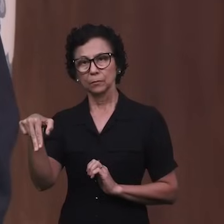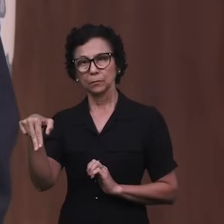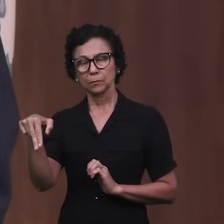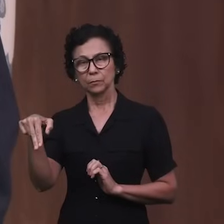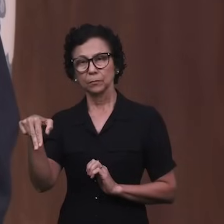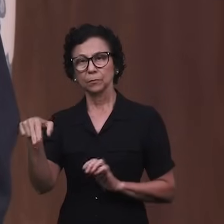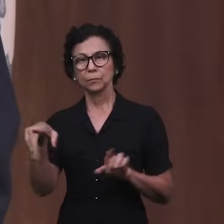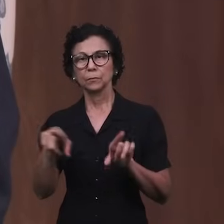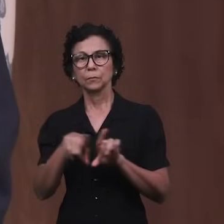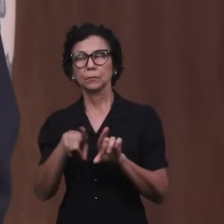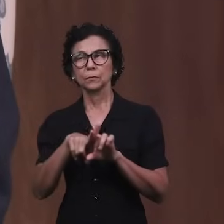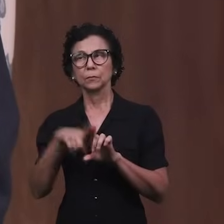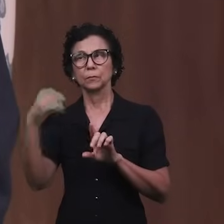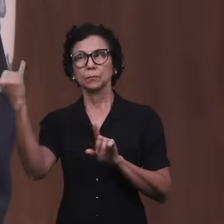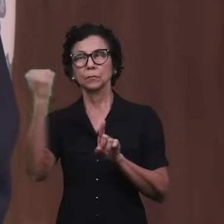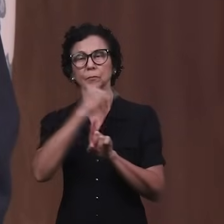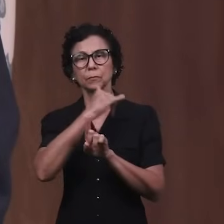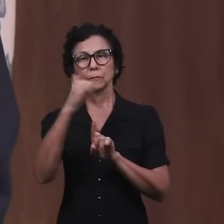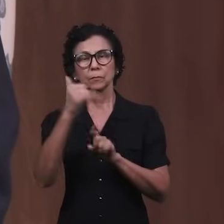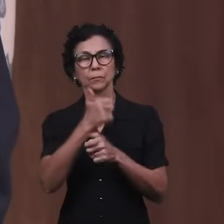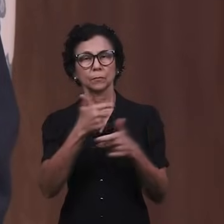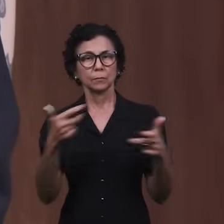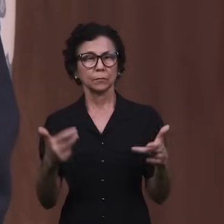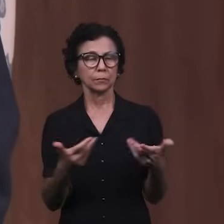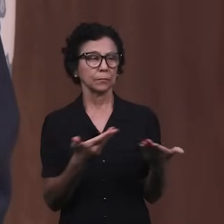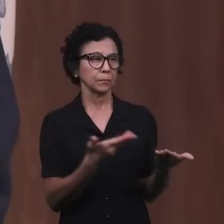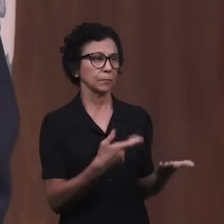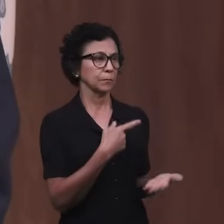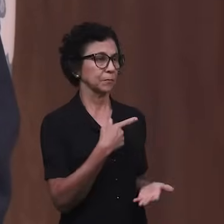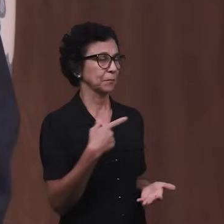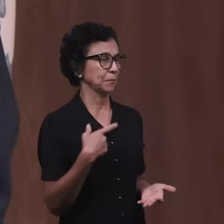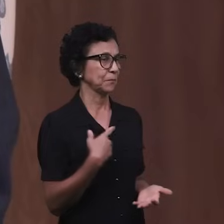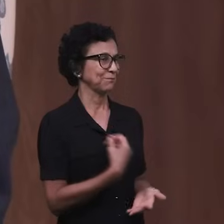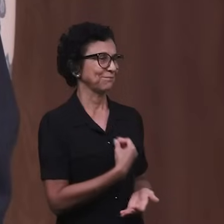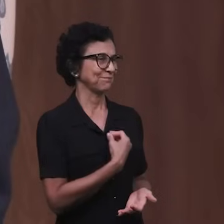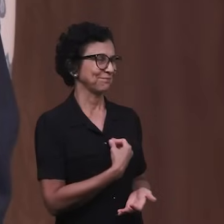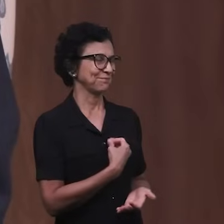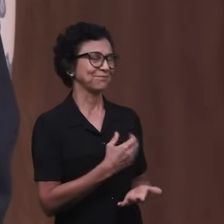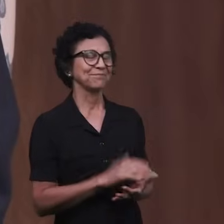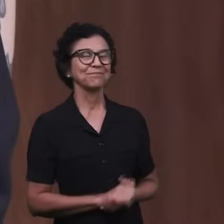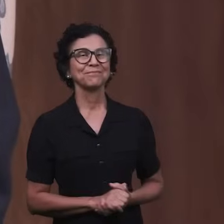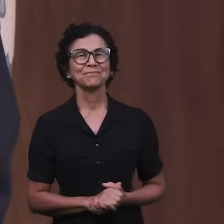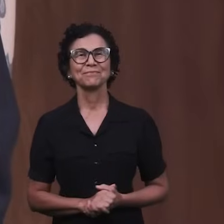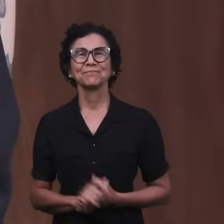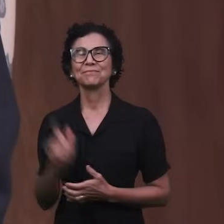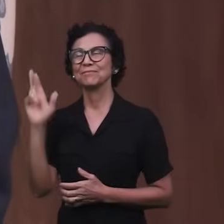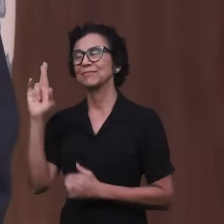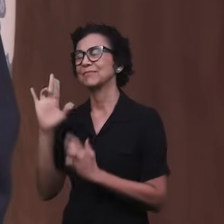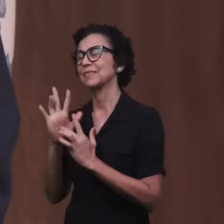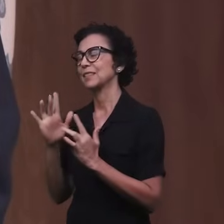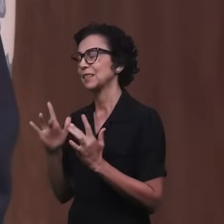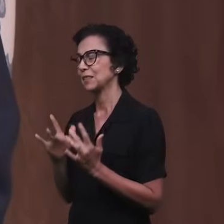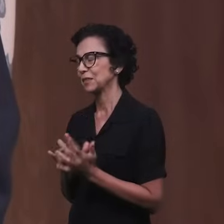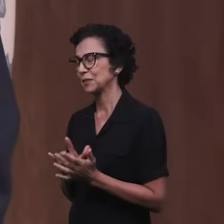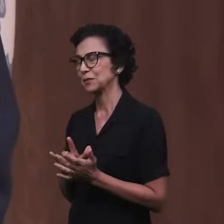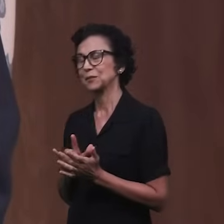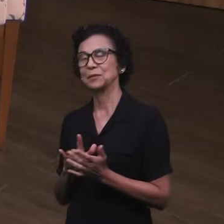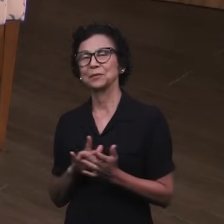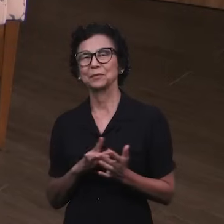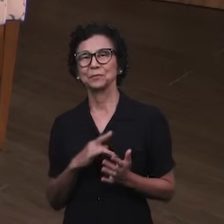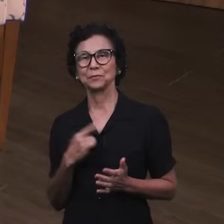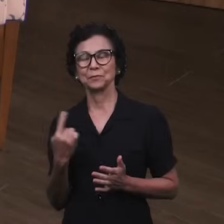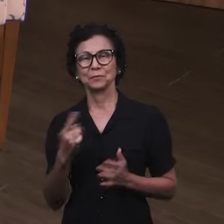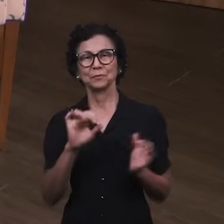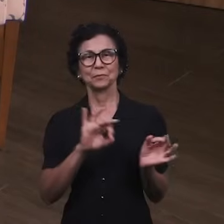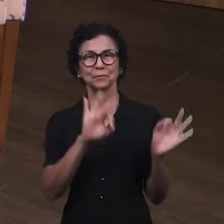Daniel. Sempre conosco aqui o pastor Gerson Belucci. Paz do Senhor, pastor Gerson. Paz do Senhor, pastor